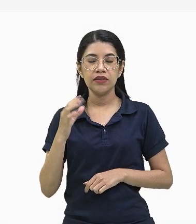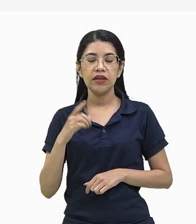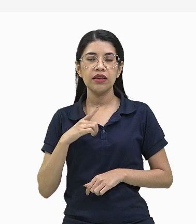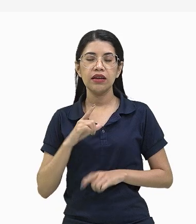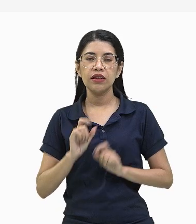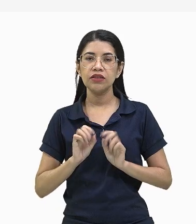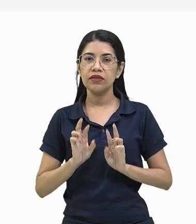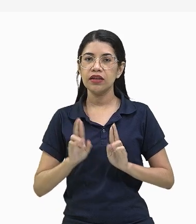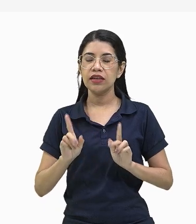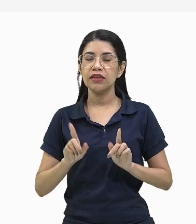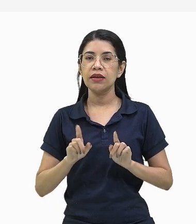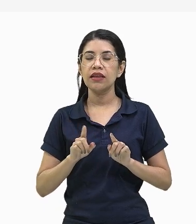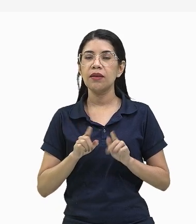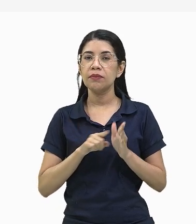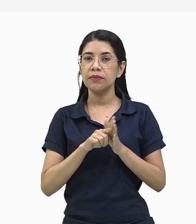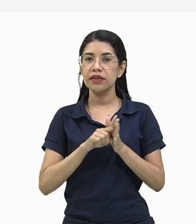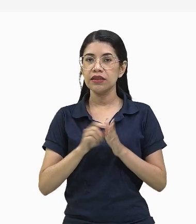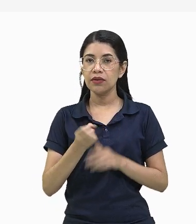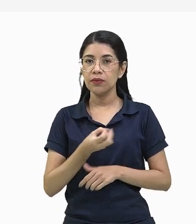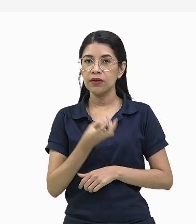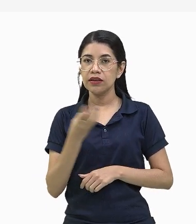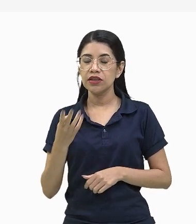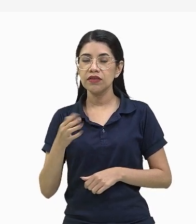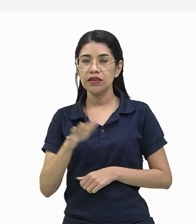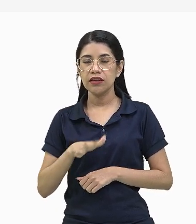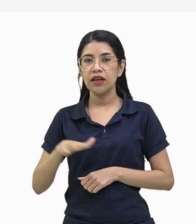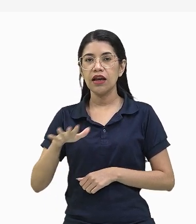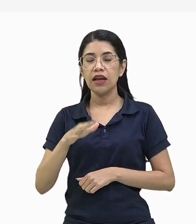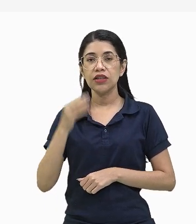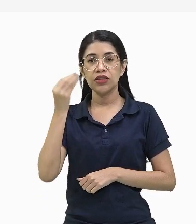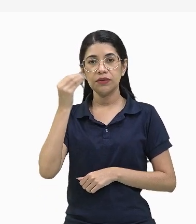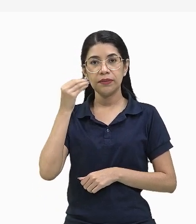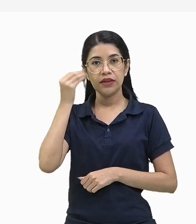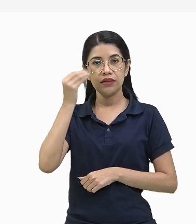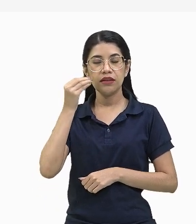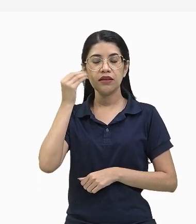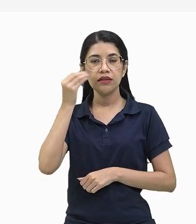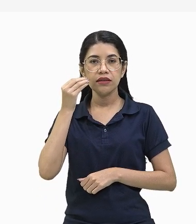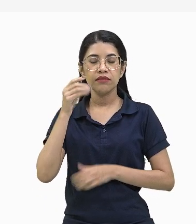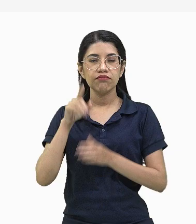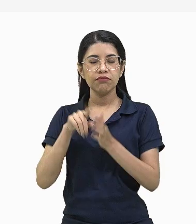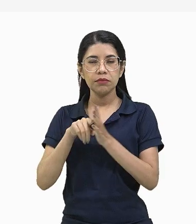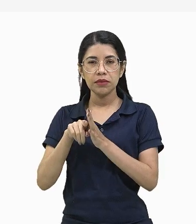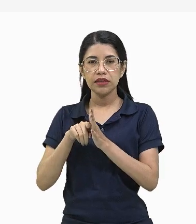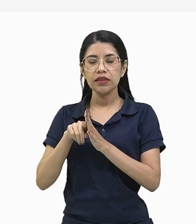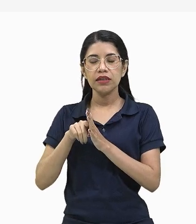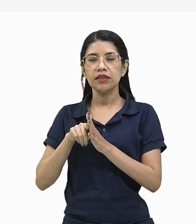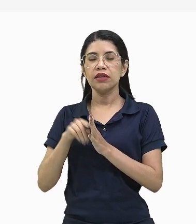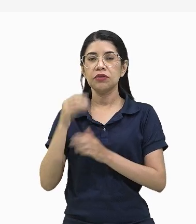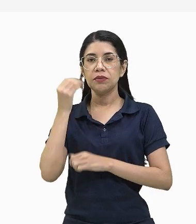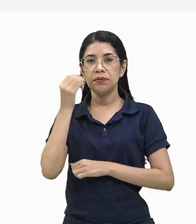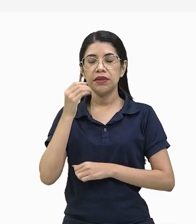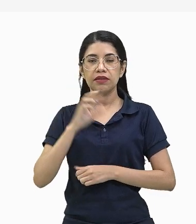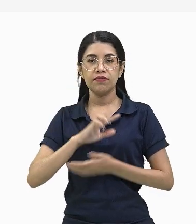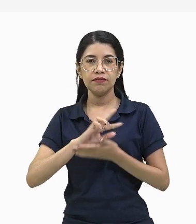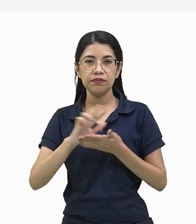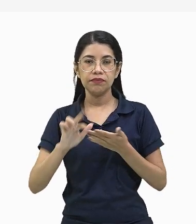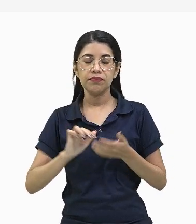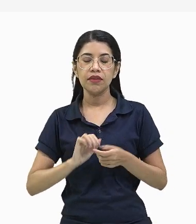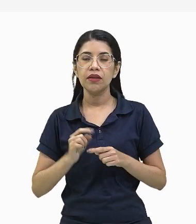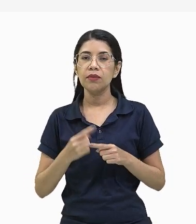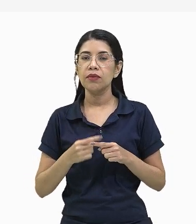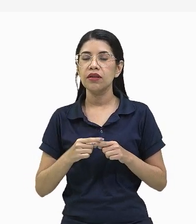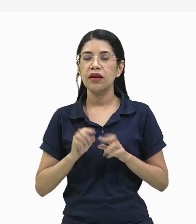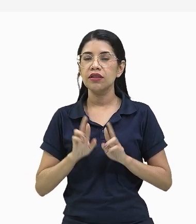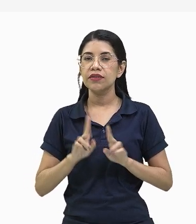pesquisa quantitativa, ela está muito dentro da experimental, da pesquisa experimental. Por quê? Porque